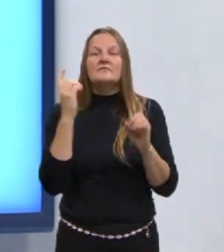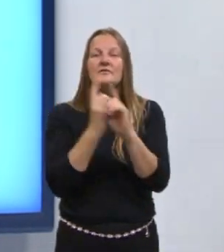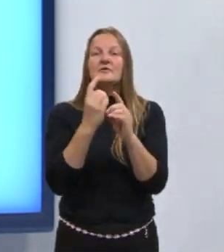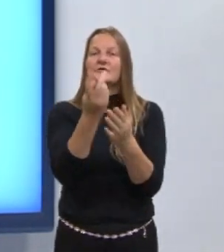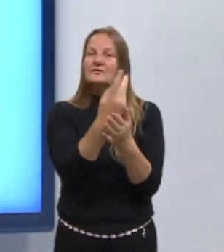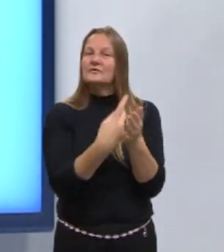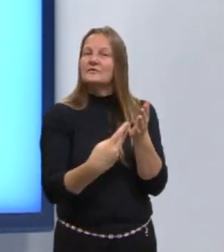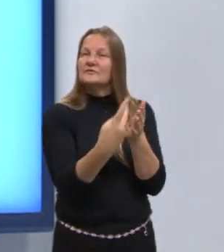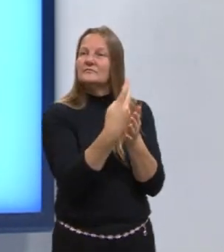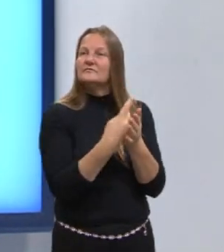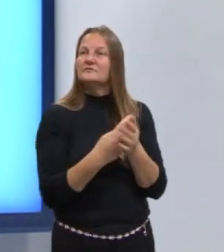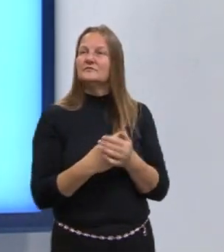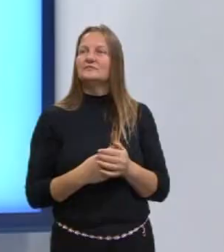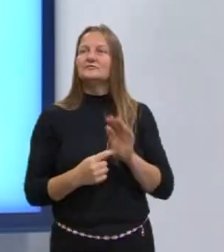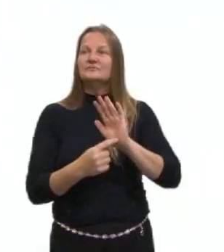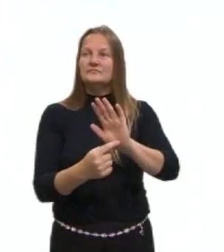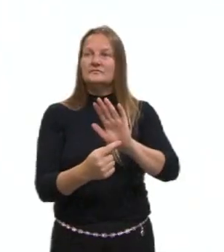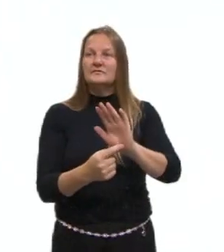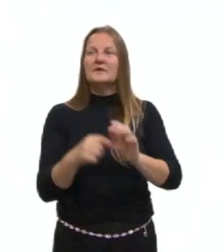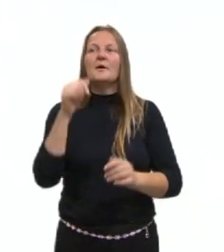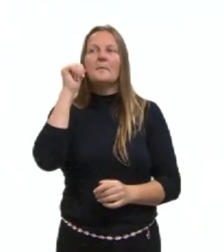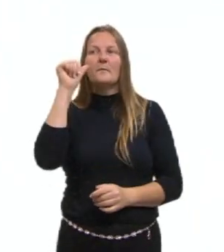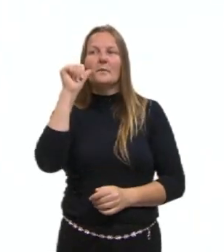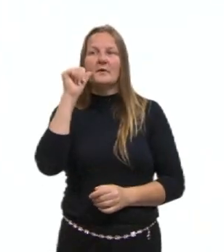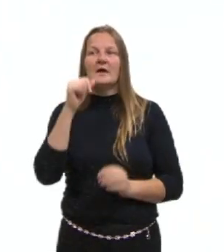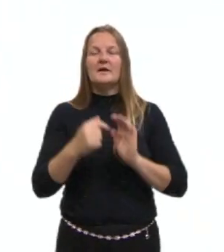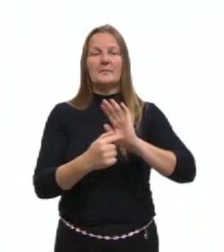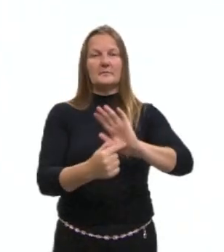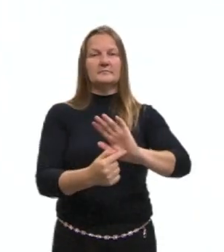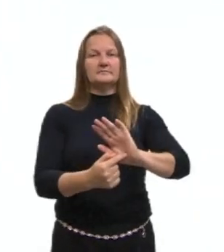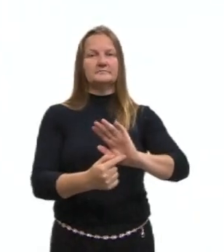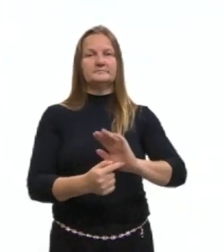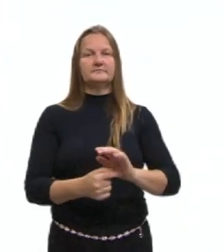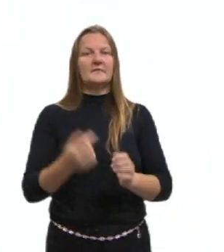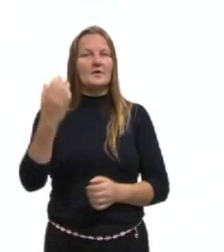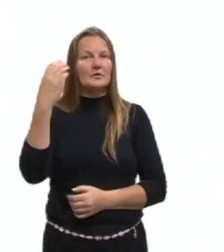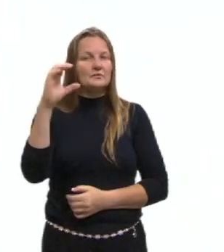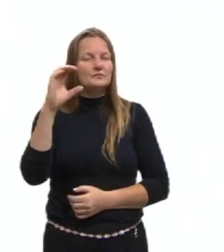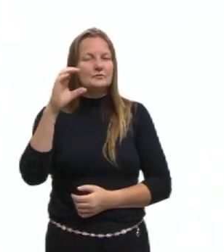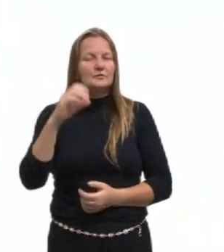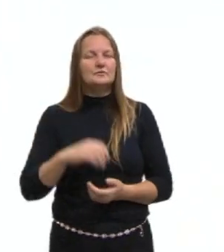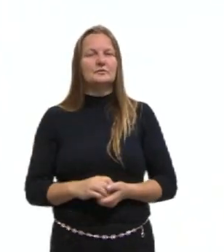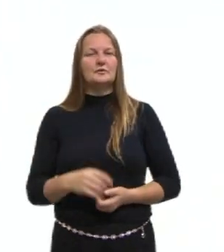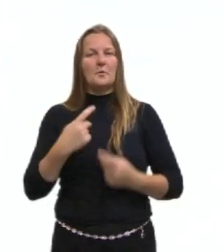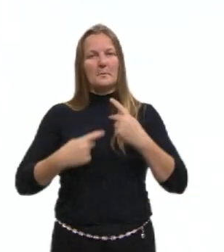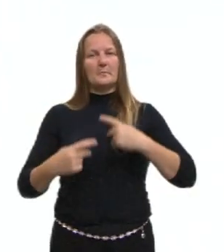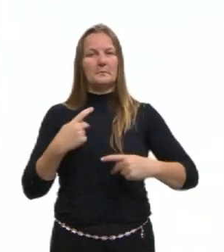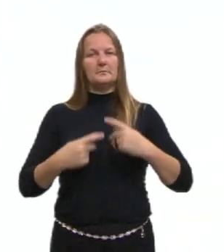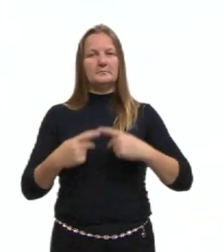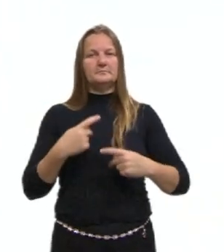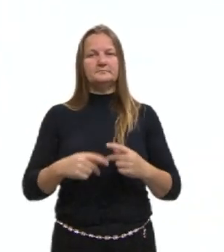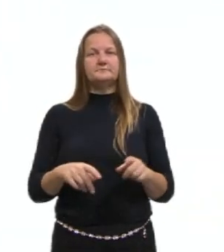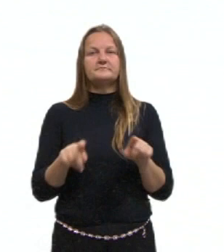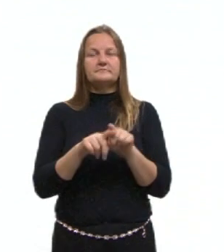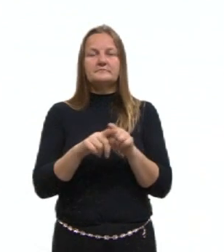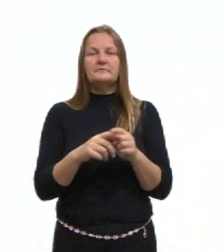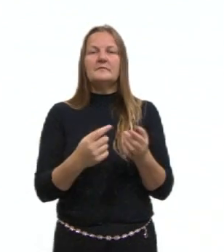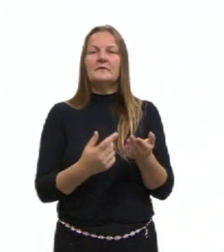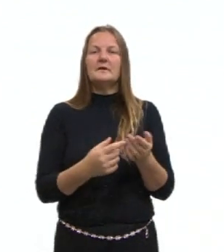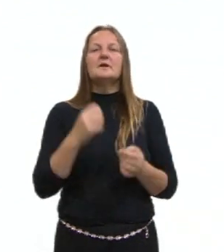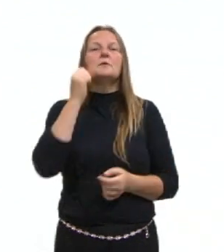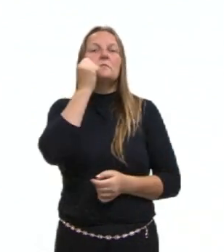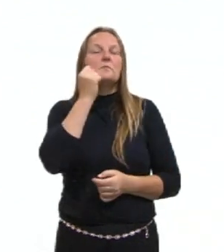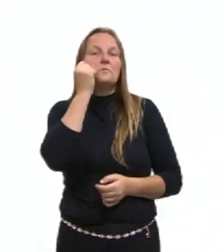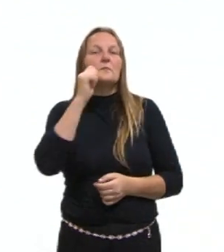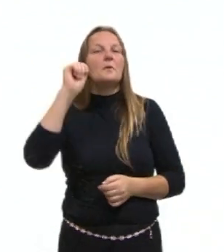desenhos, inclusive, a questão da mulher aparecendo na ciência, né? Vários personagens. E também mulheres negras,